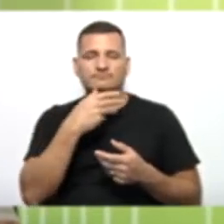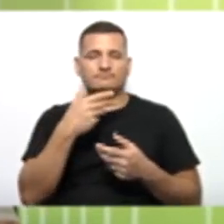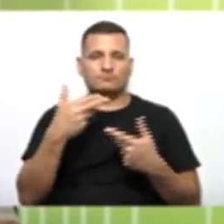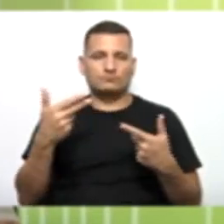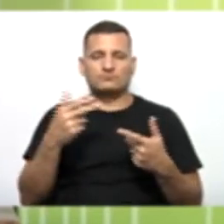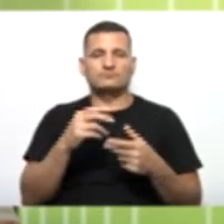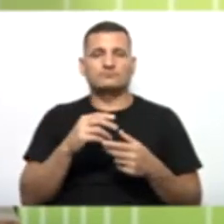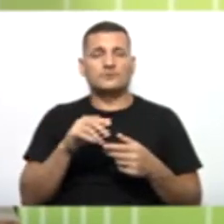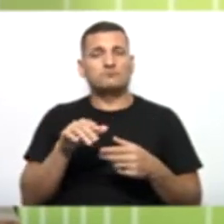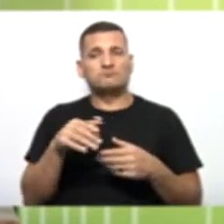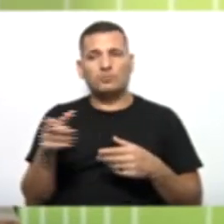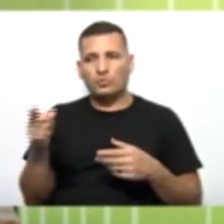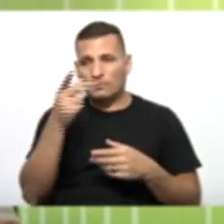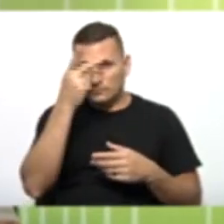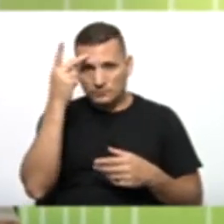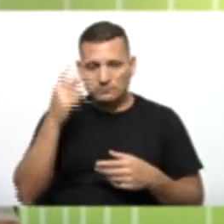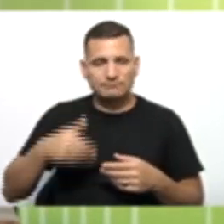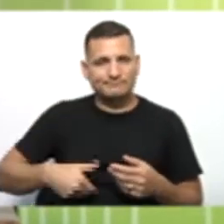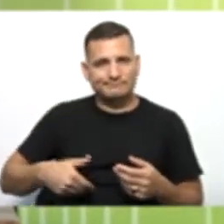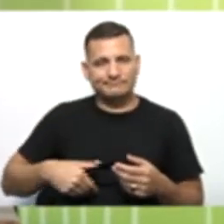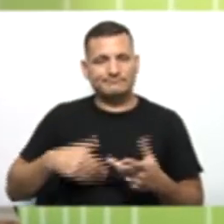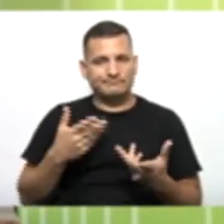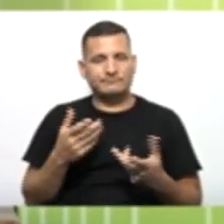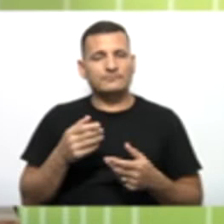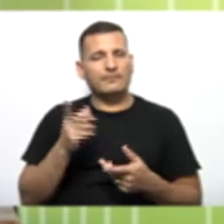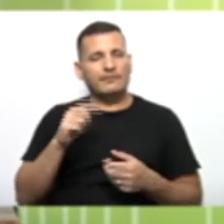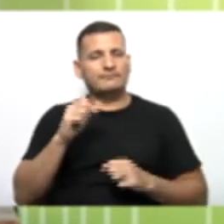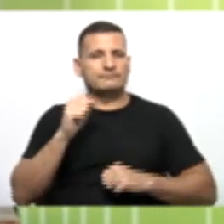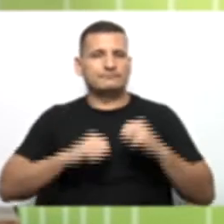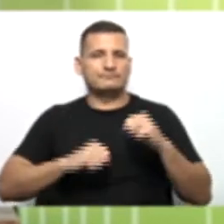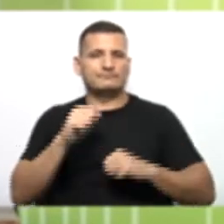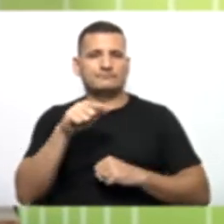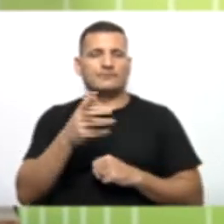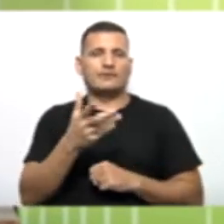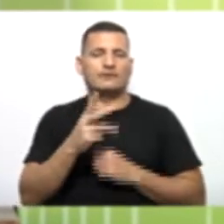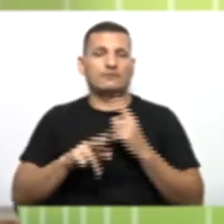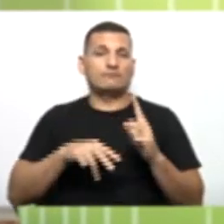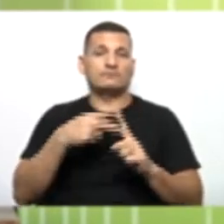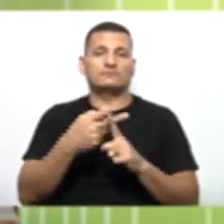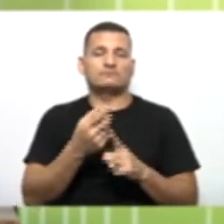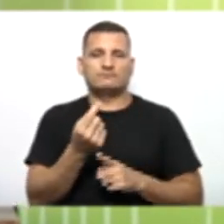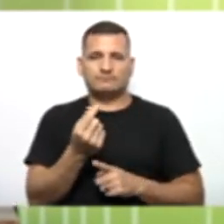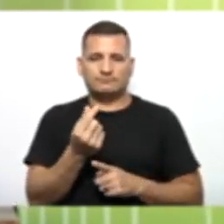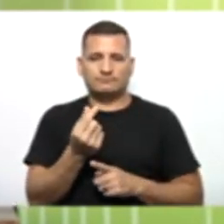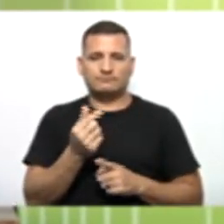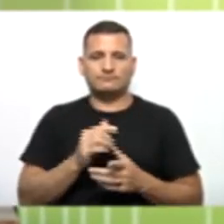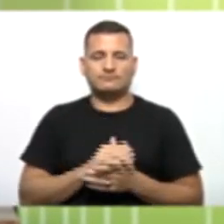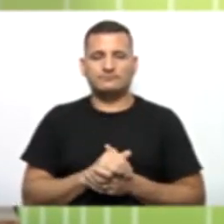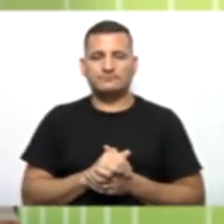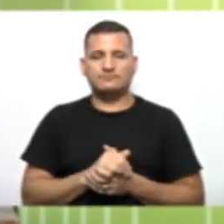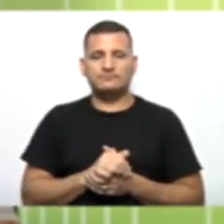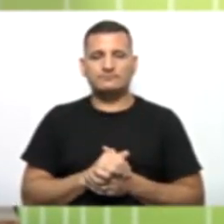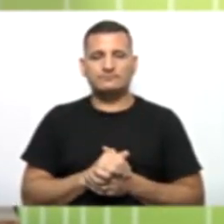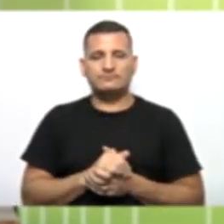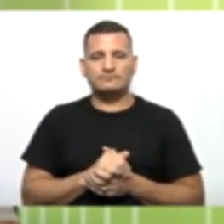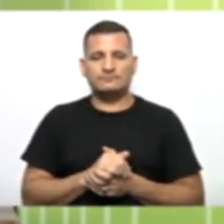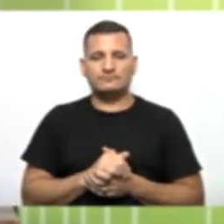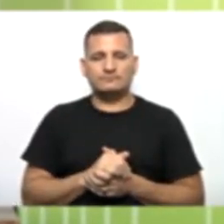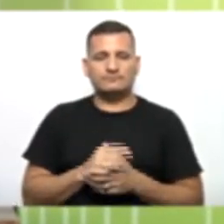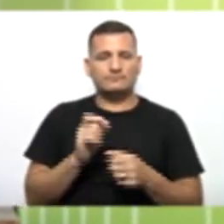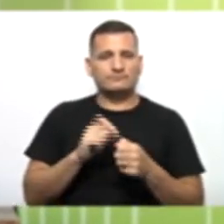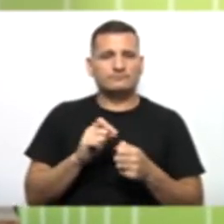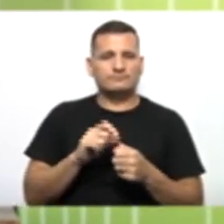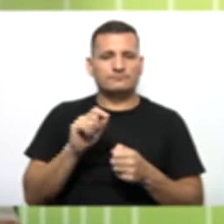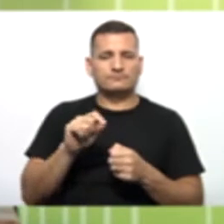passam fome. Isso é ocasionado por essa indústria que procura aumentar os lucros, fazendo com que aquela